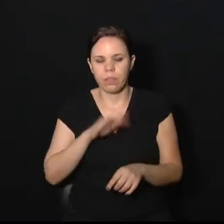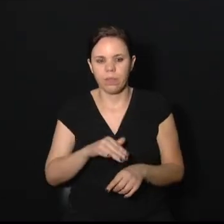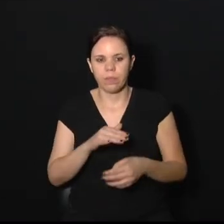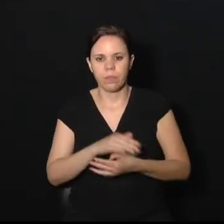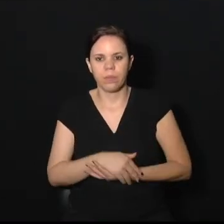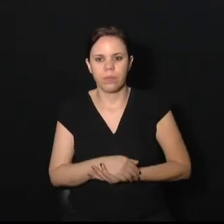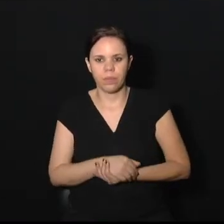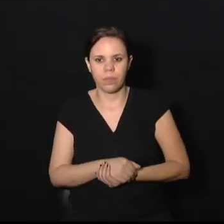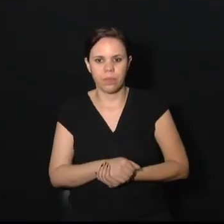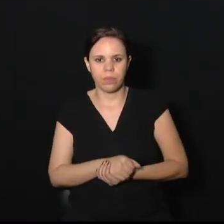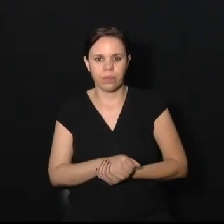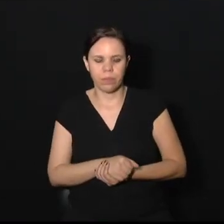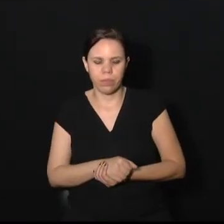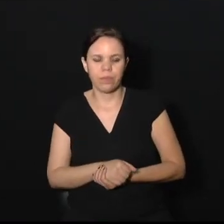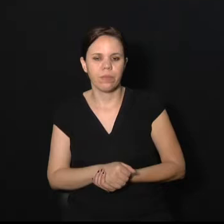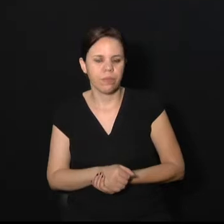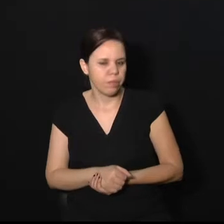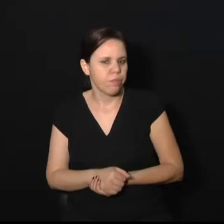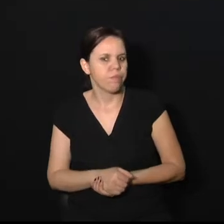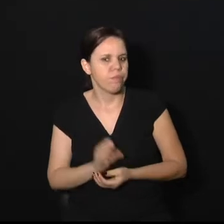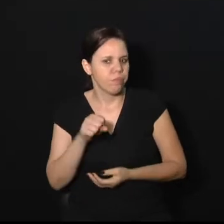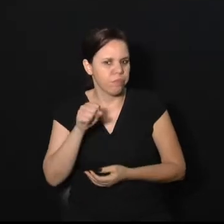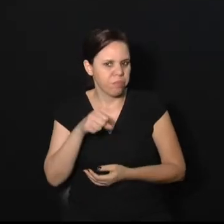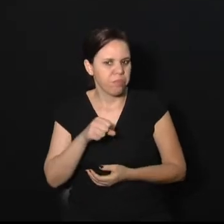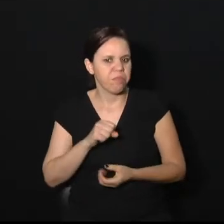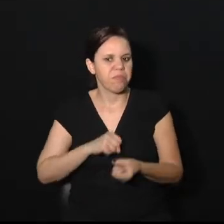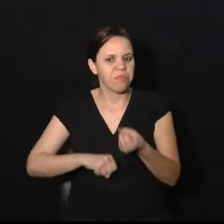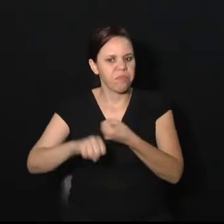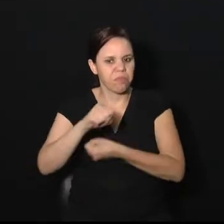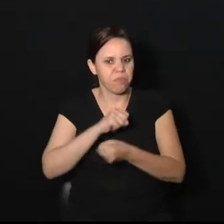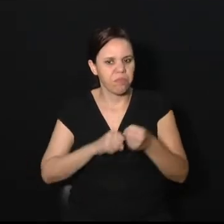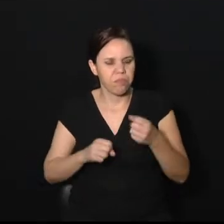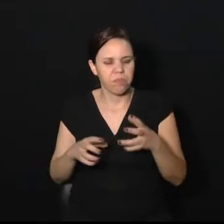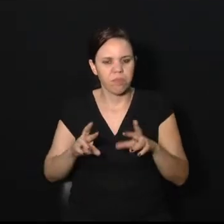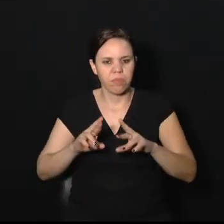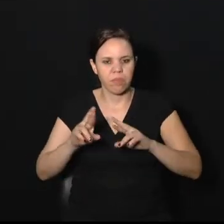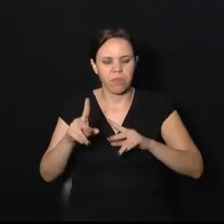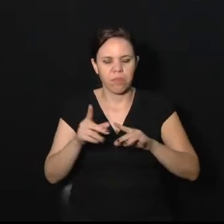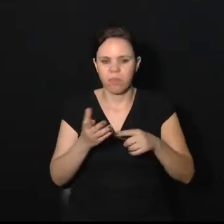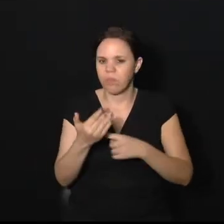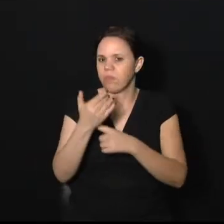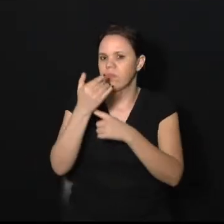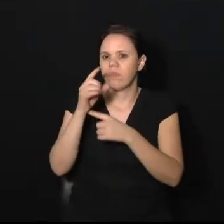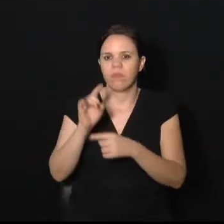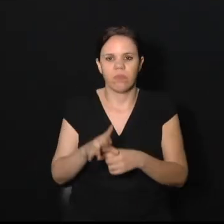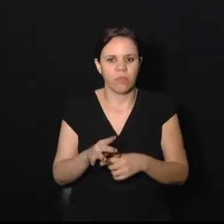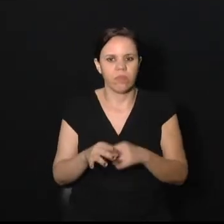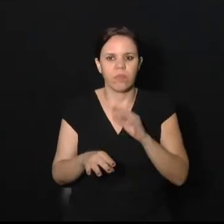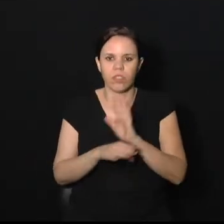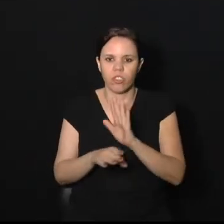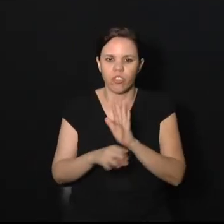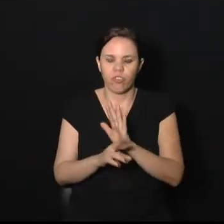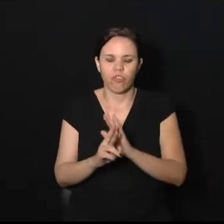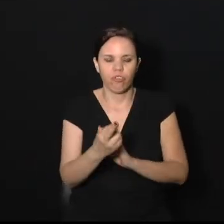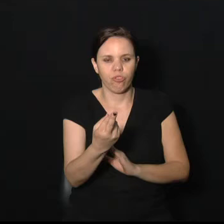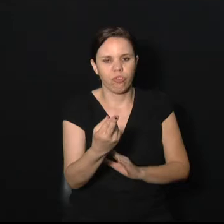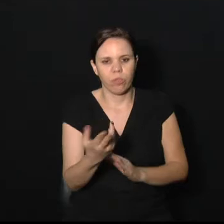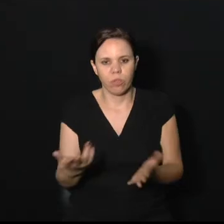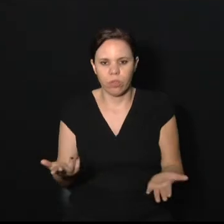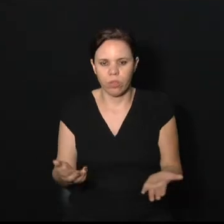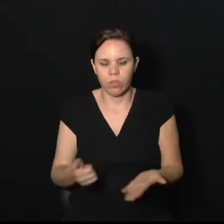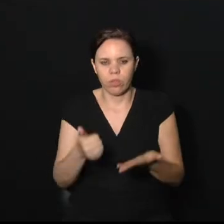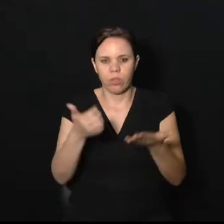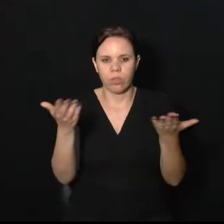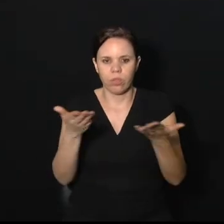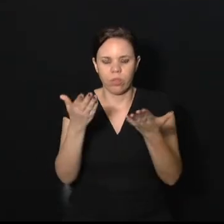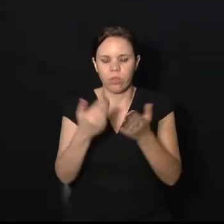Então, efetivamente, é o impacto que a gente está falando. A gente está falando só de tecnologia por tecnologia, a gente está falando, né, de geração de resultado e de impacto